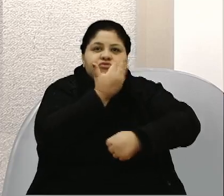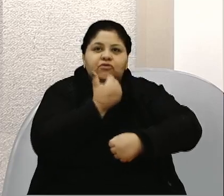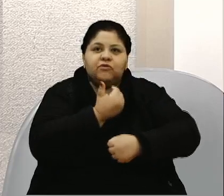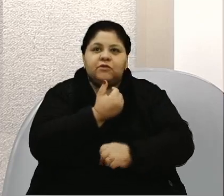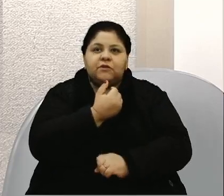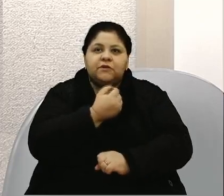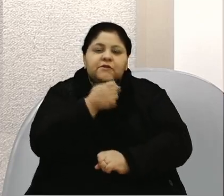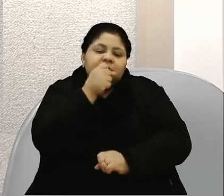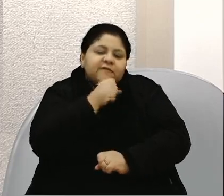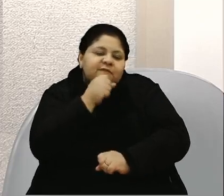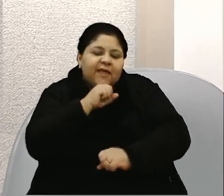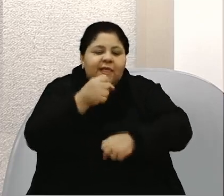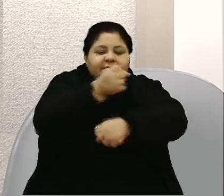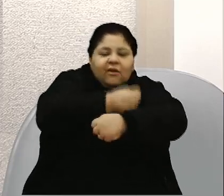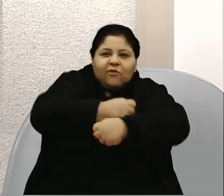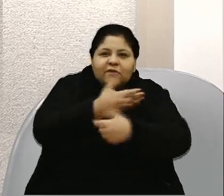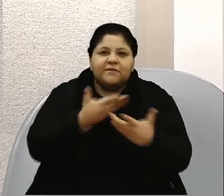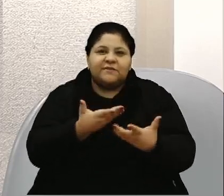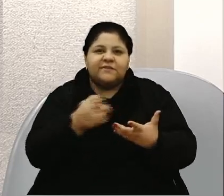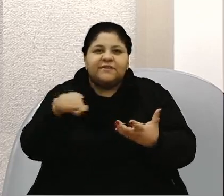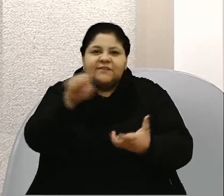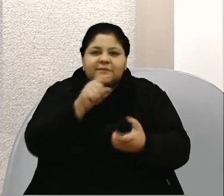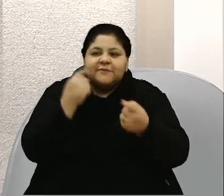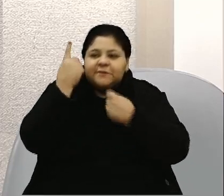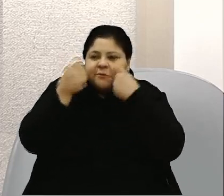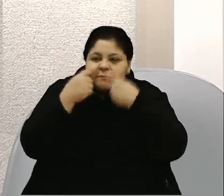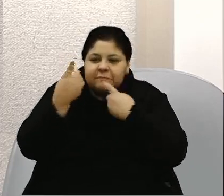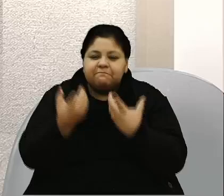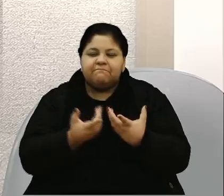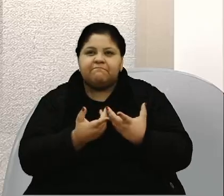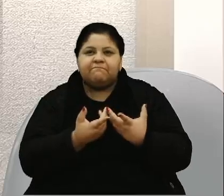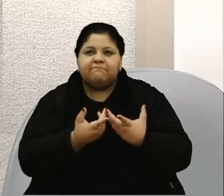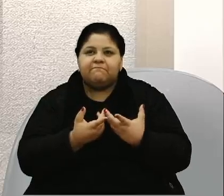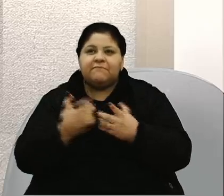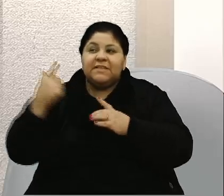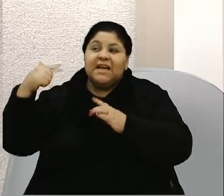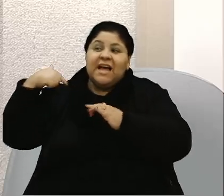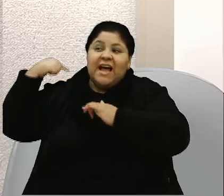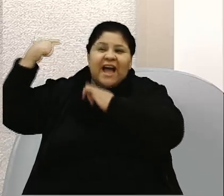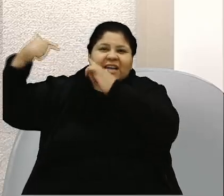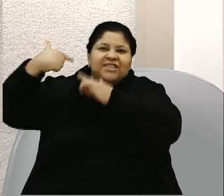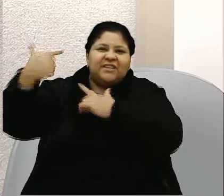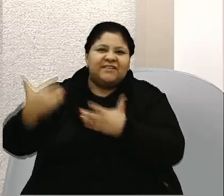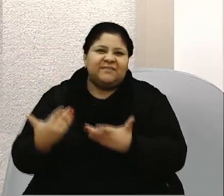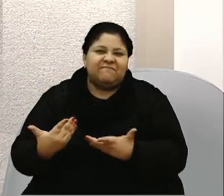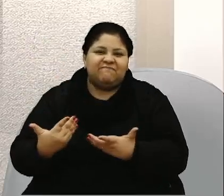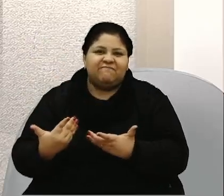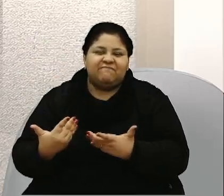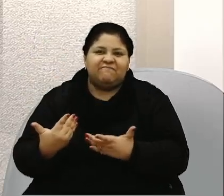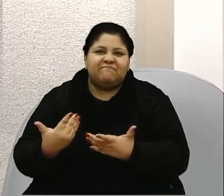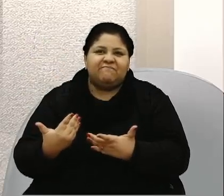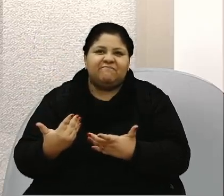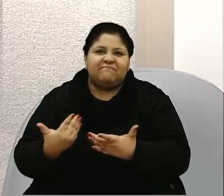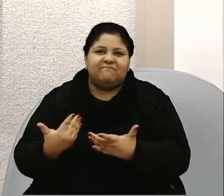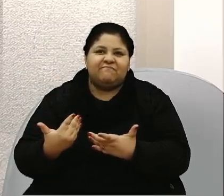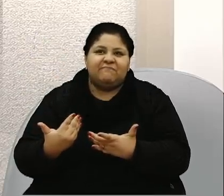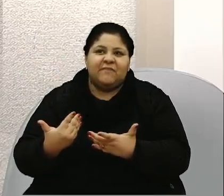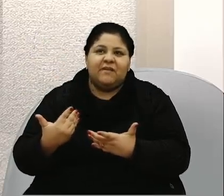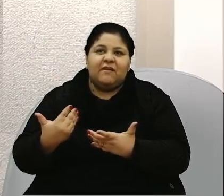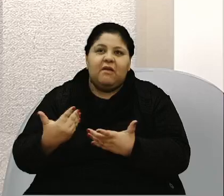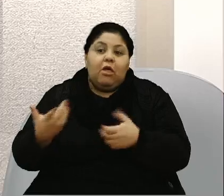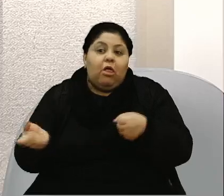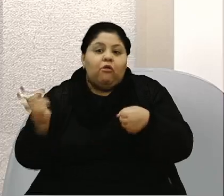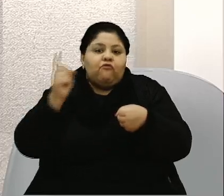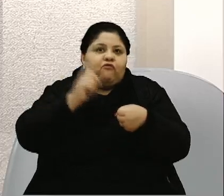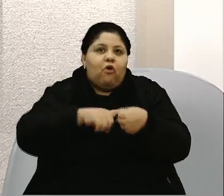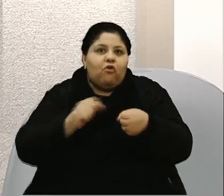que estão na cozinha, que a gente se preocupa porque a geração não está mais, né, sendo renovada.